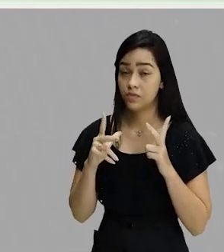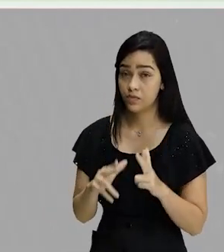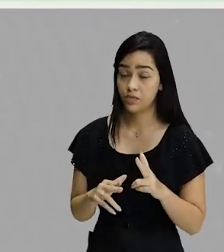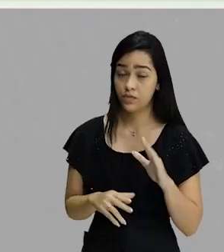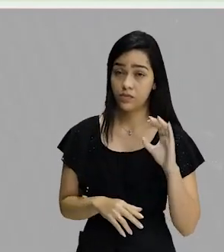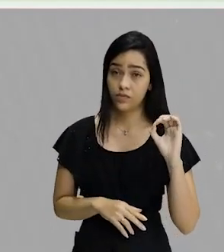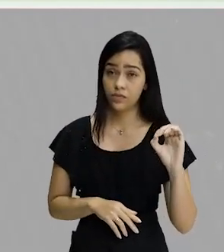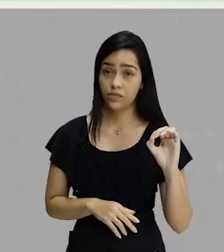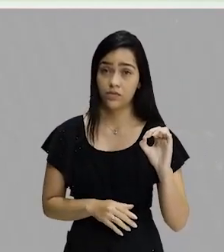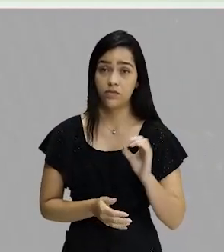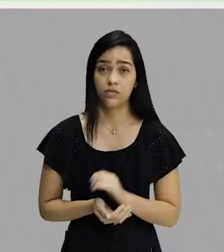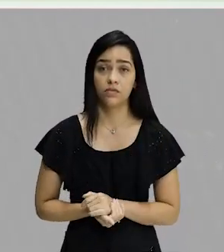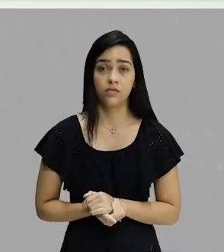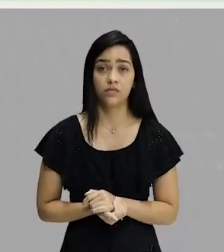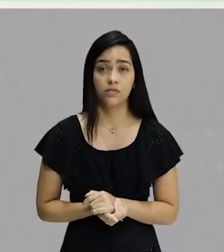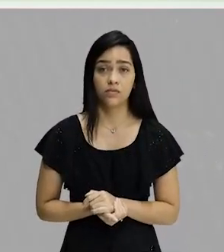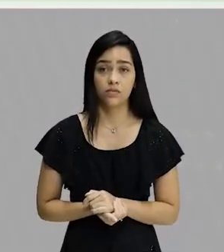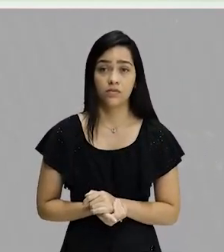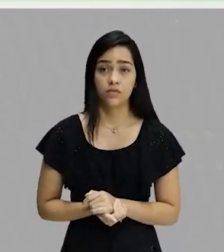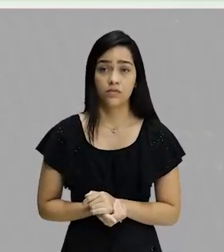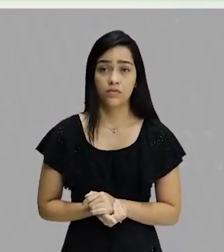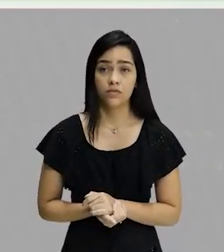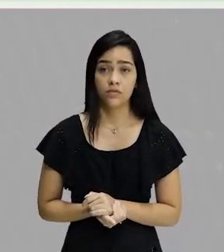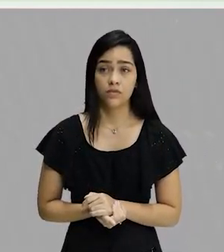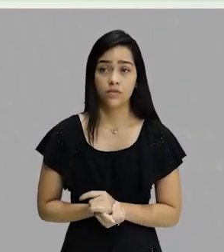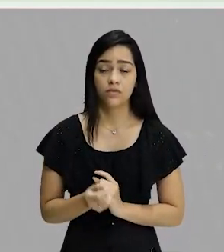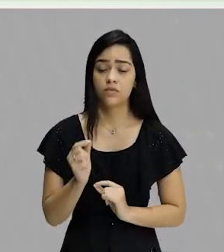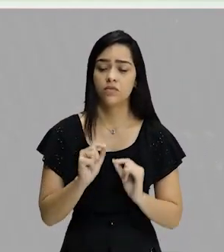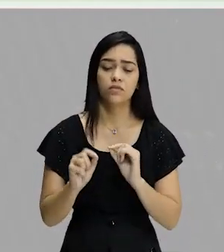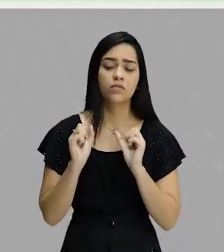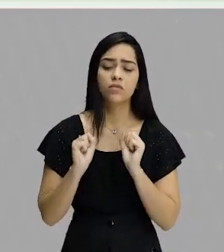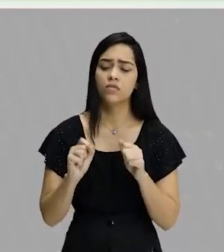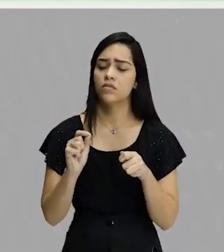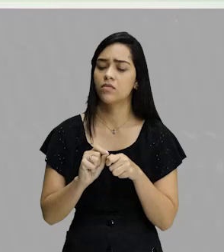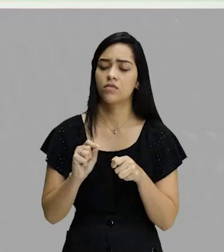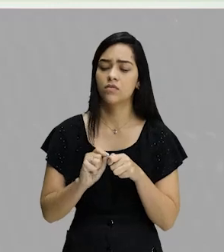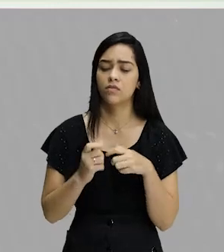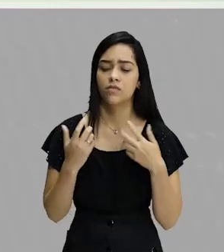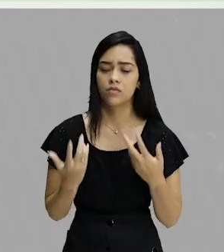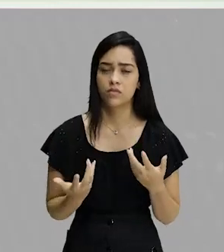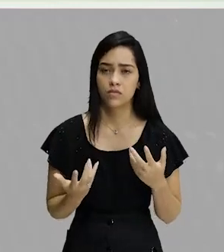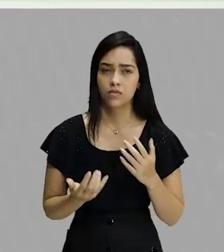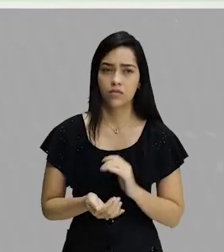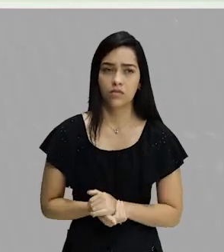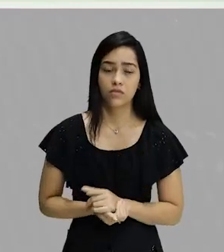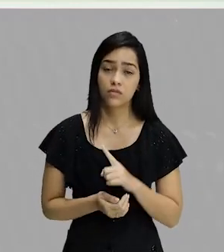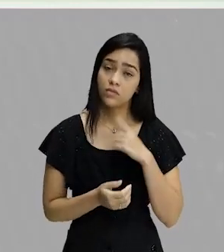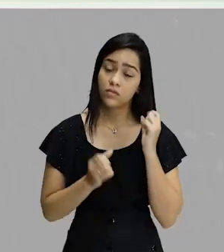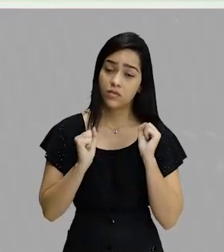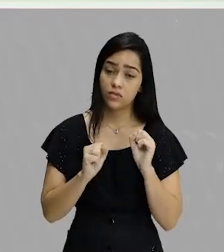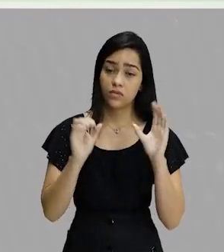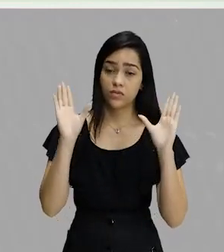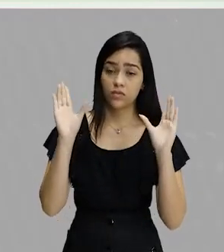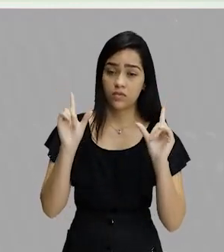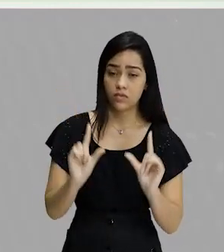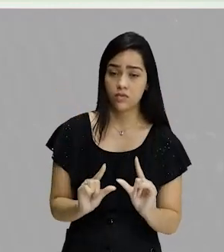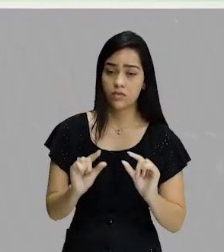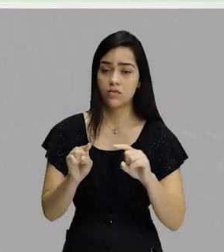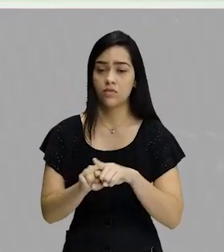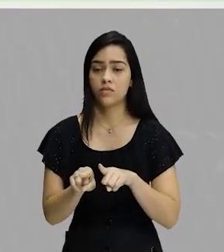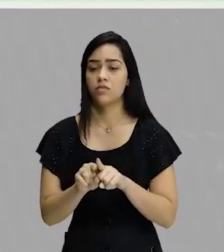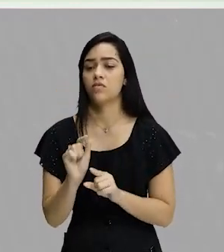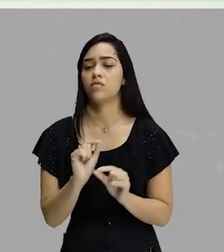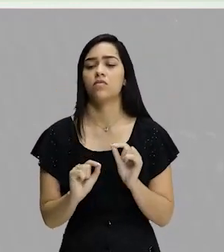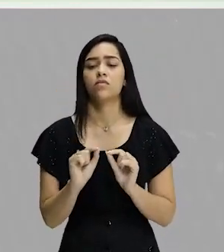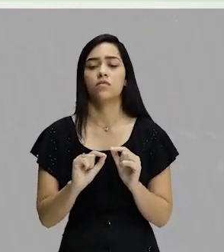a zero. Certinho? Então o que a gente pode fazer aqui? Olha, a gente pode reduzir, eu posso fazer o